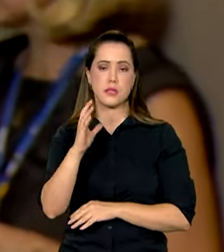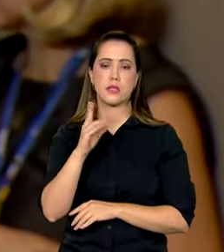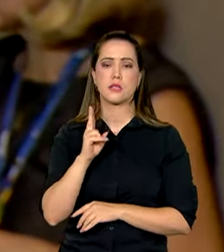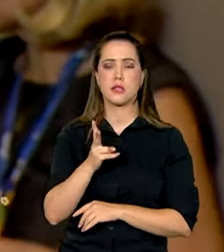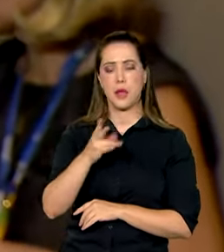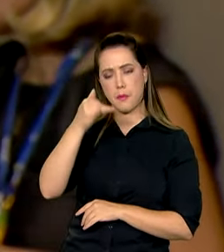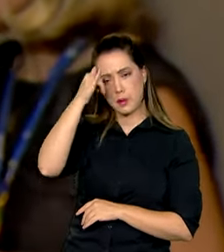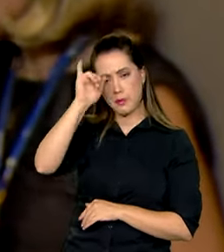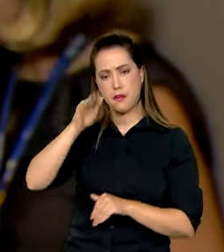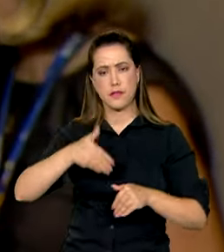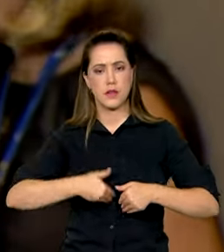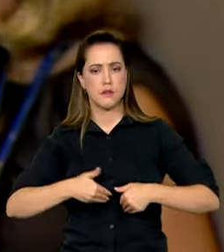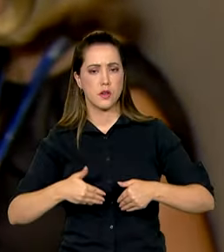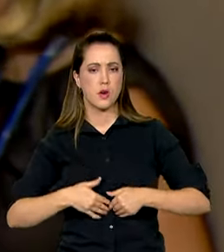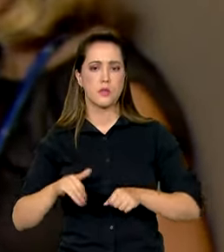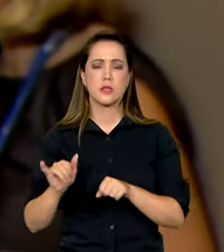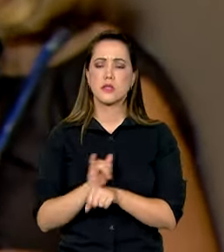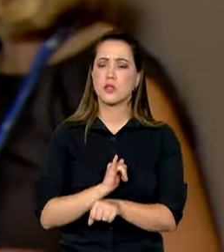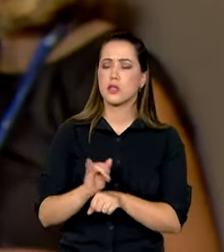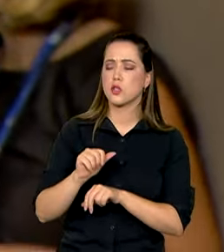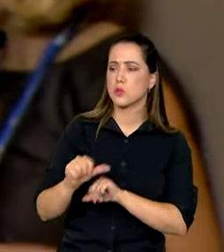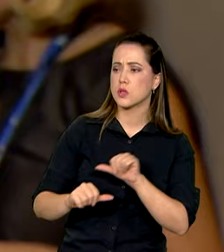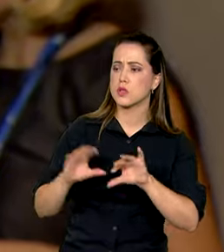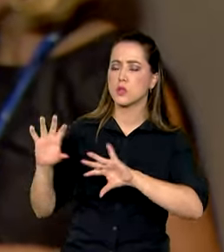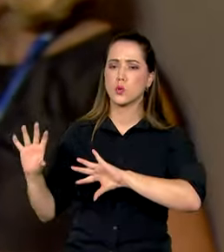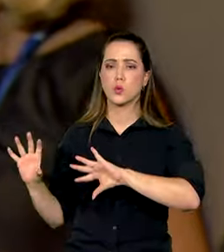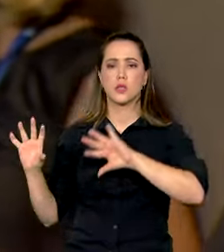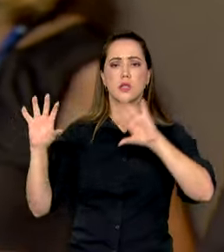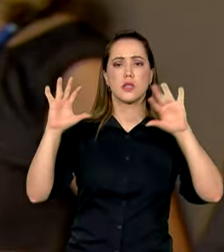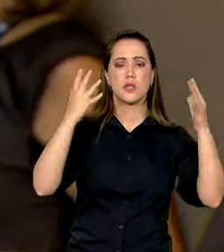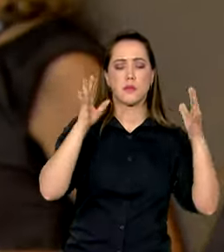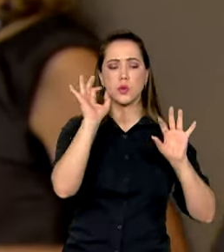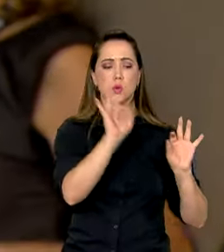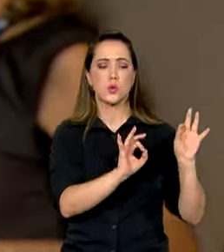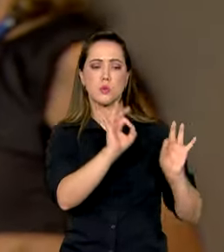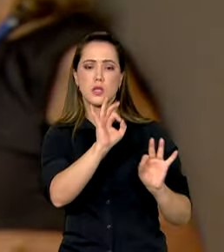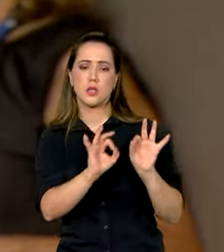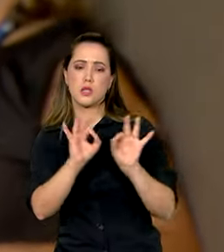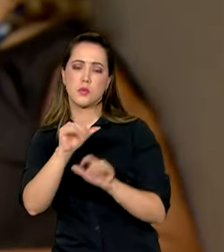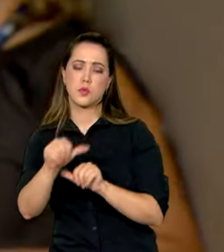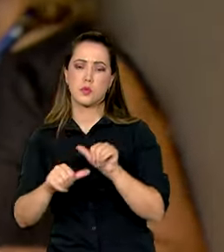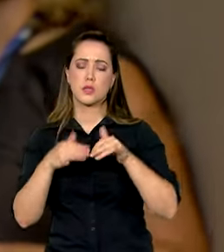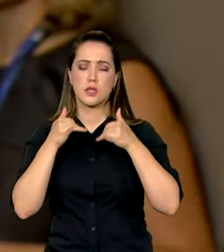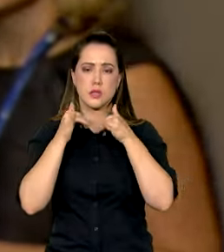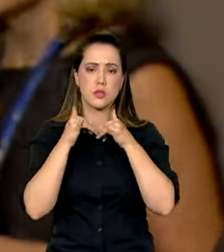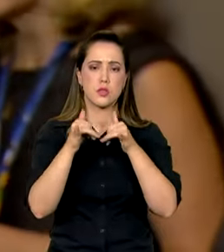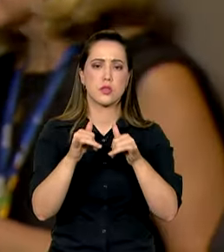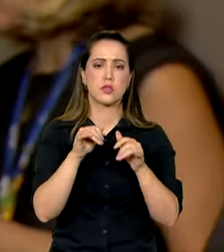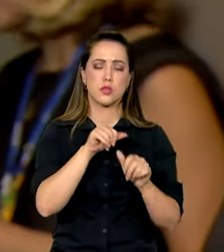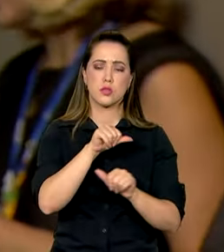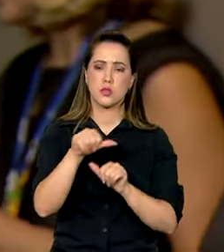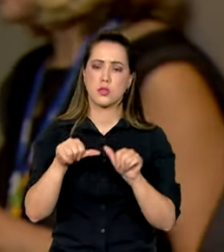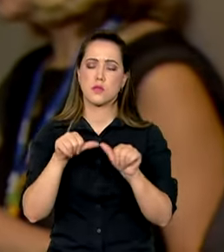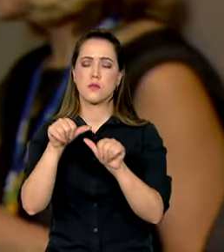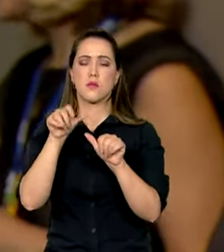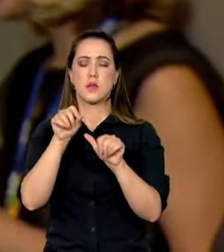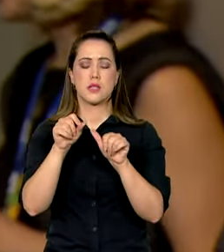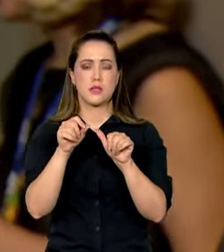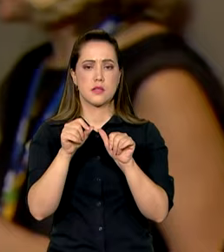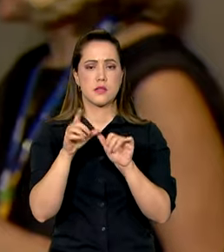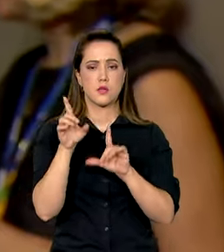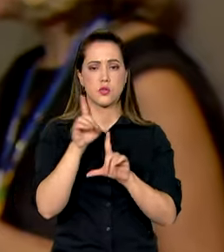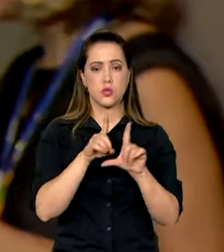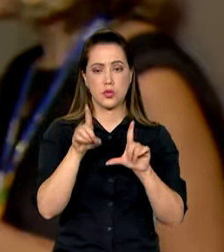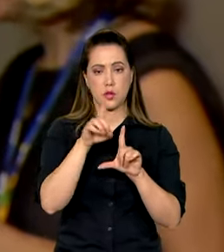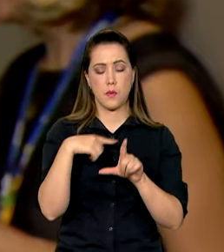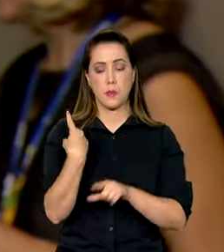fome, nas estratégias de enfrentamento às mudanças climáticas, nos planos de transição energética, de transformação digital. No nosso